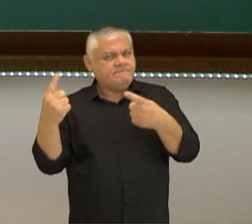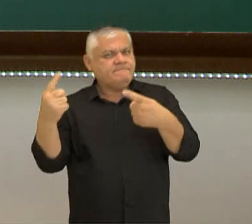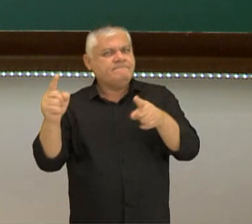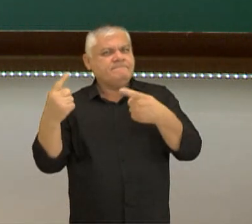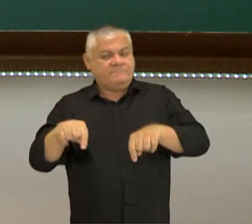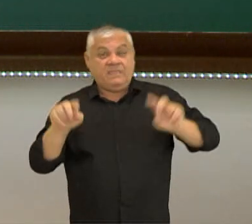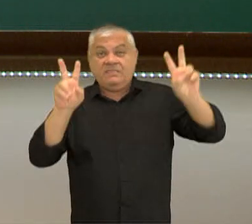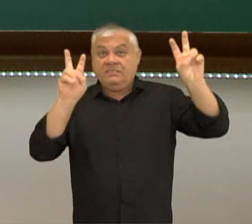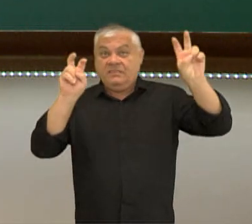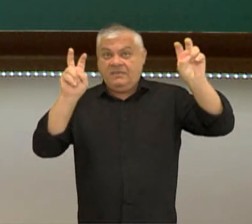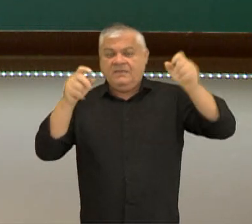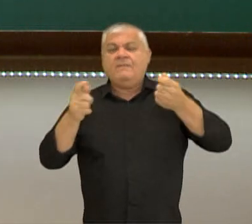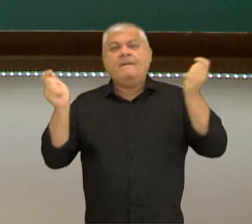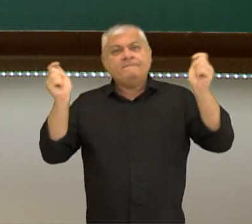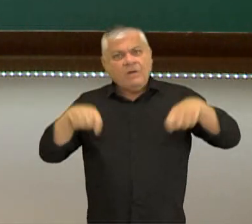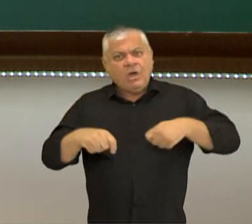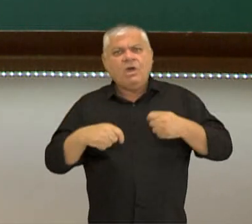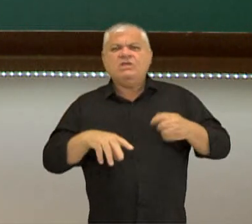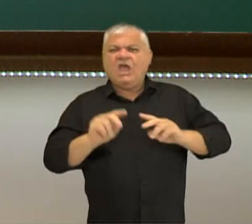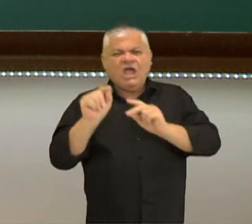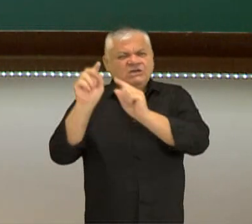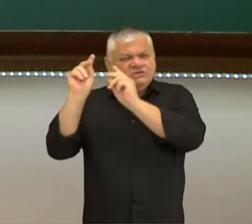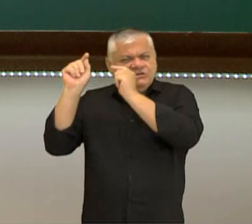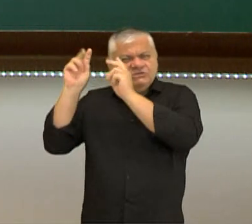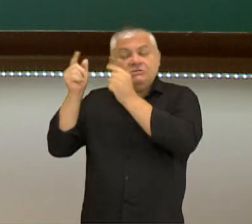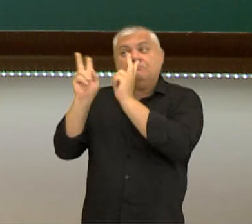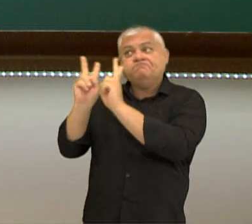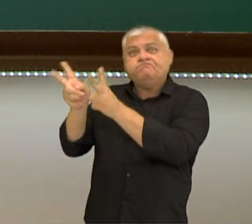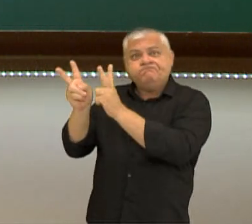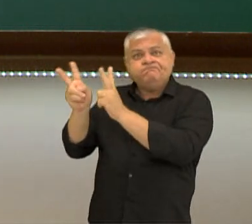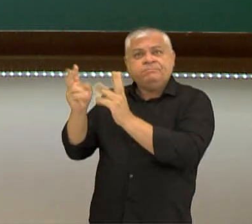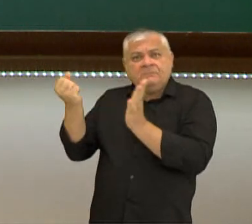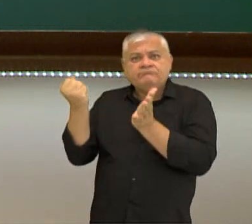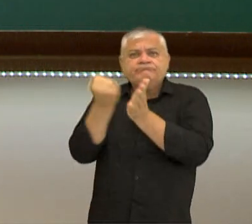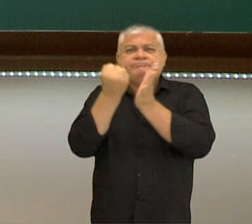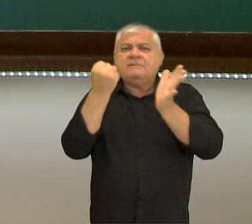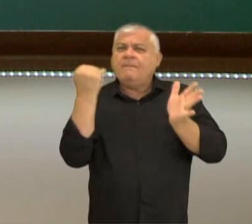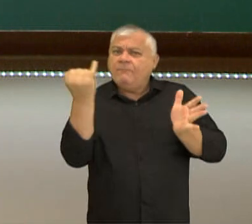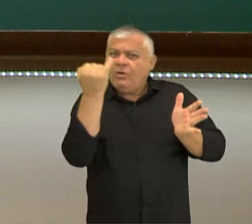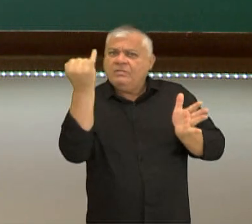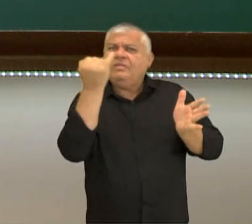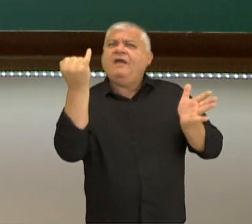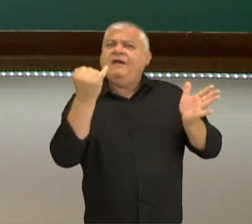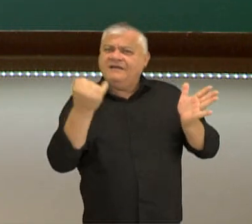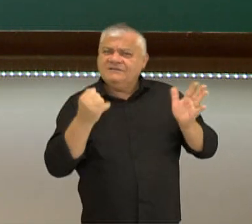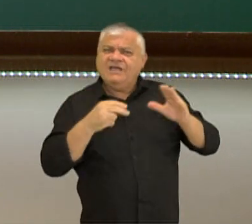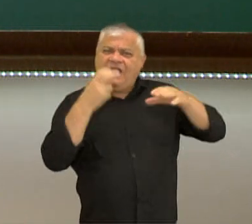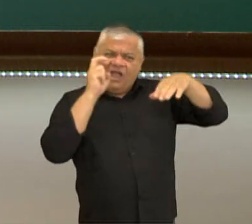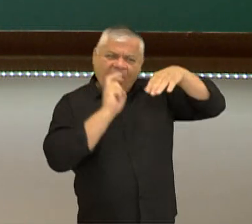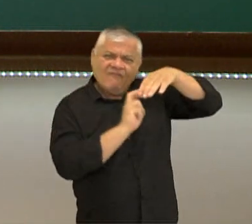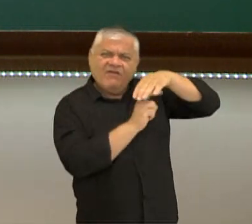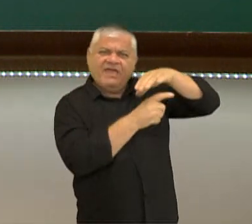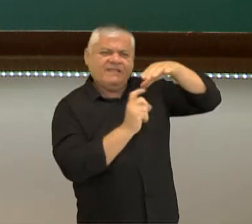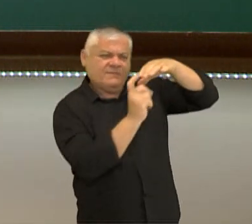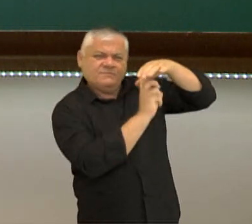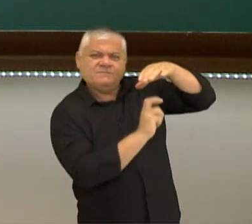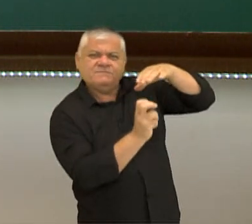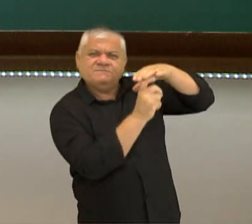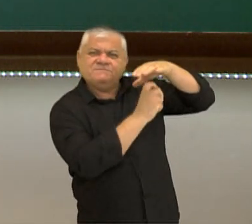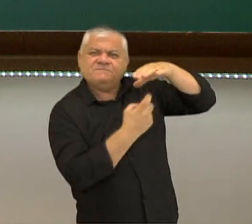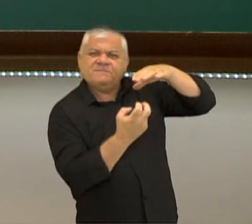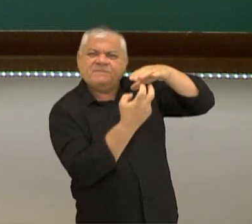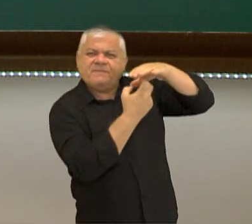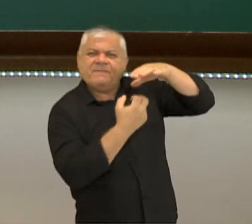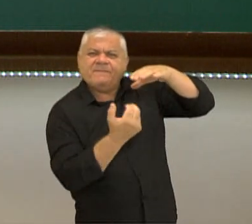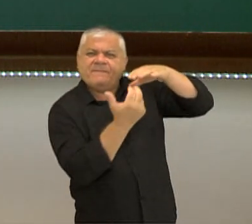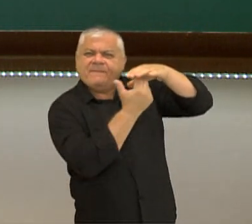gente pode ter arte antiga e é importante ter ali, por exemplo, a arte rupestre, que é a arte das cavernas que chegou para a gente até hoje e que o Banksy